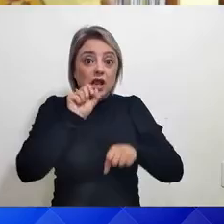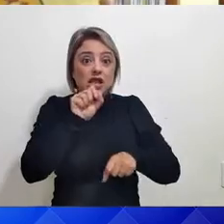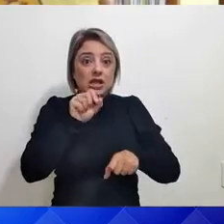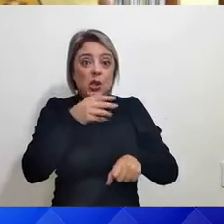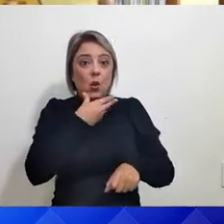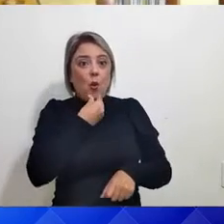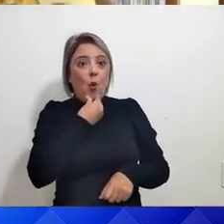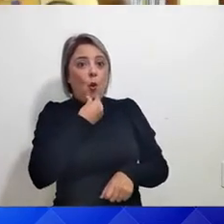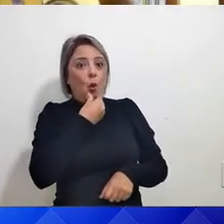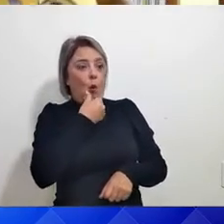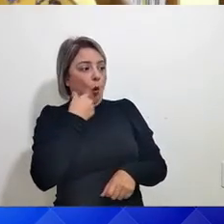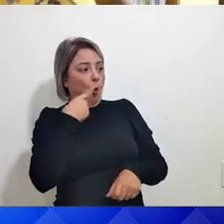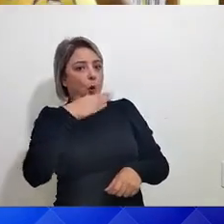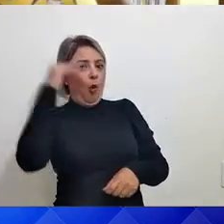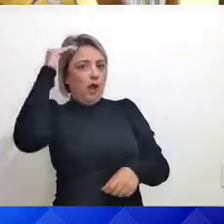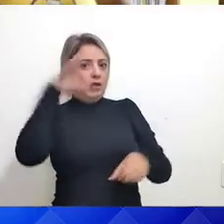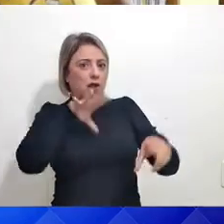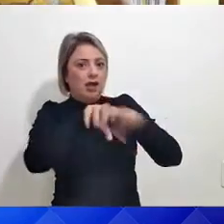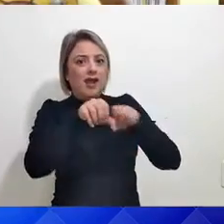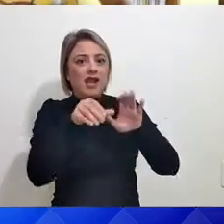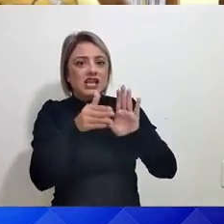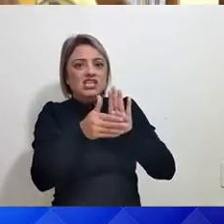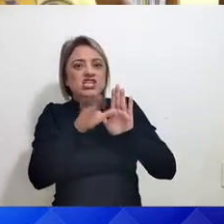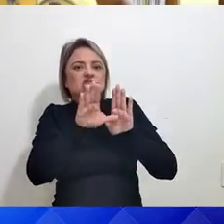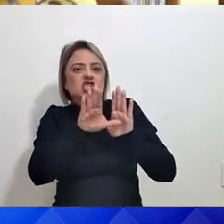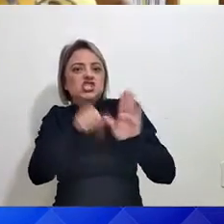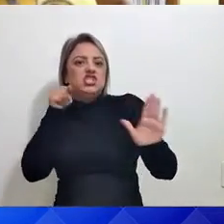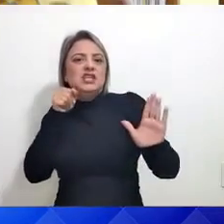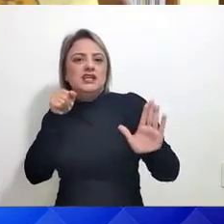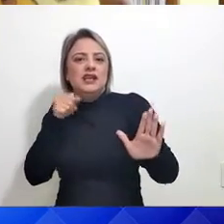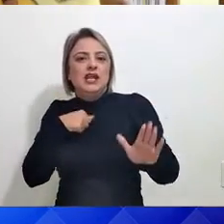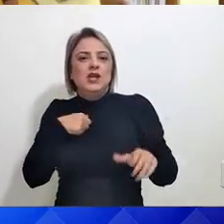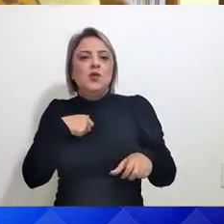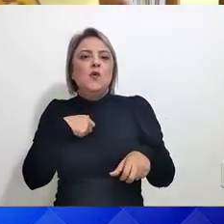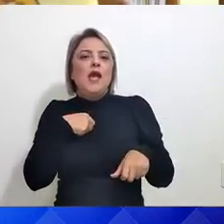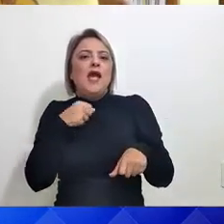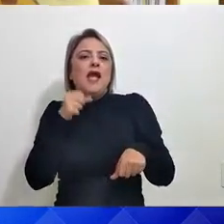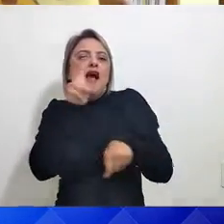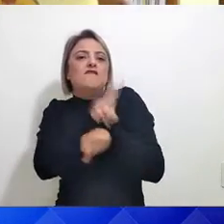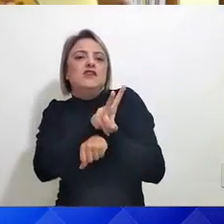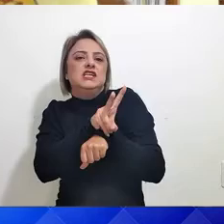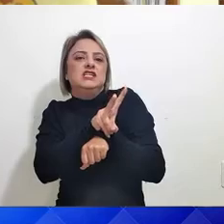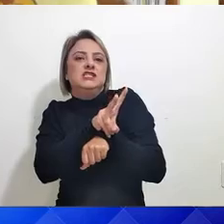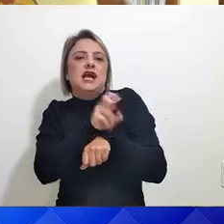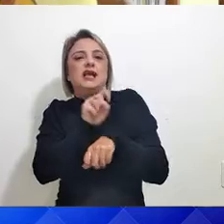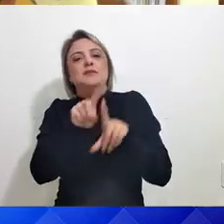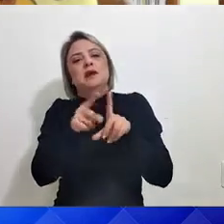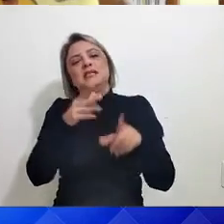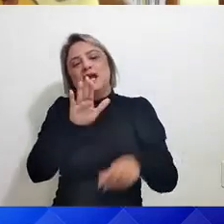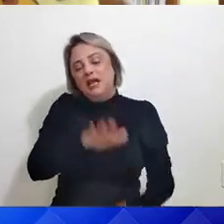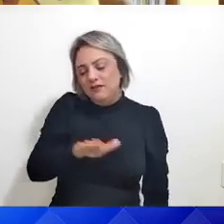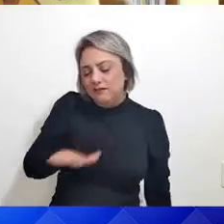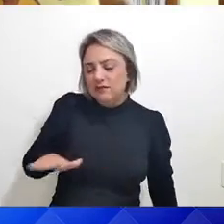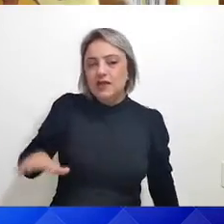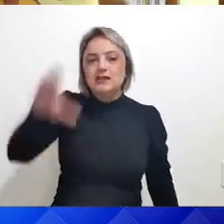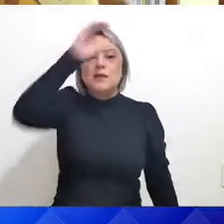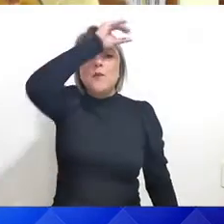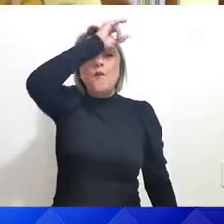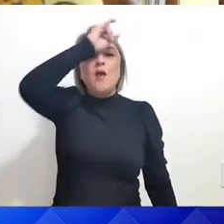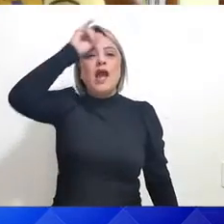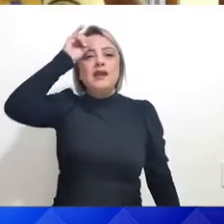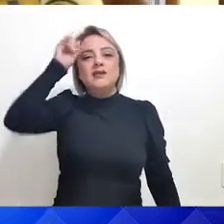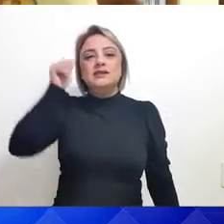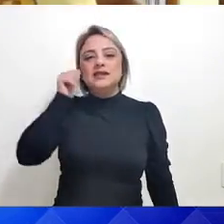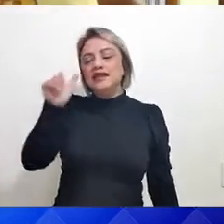para a criança que ela tem que fazer sexo, como os fake news vêm dizendo. Porque para mim isso é fake. E fake a gente tem que combater falando, não